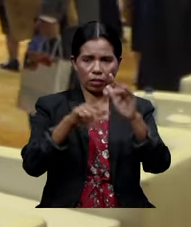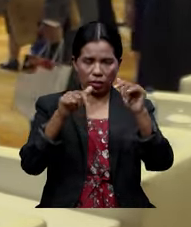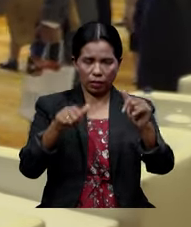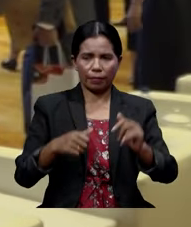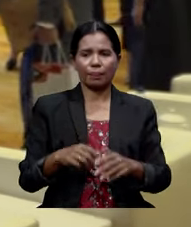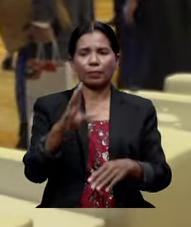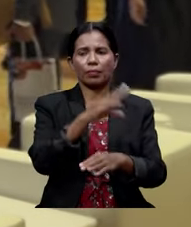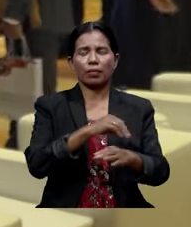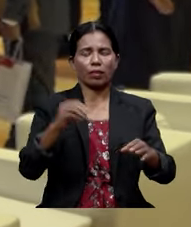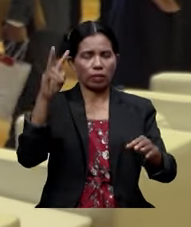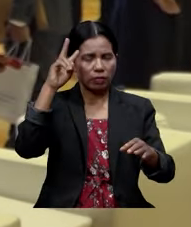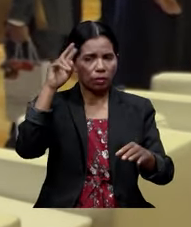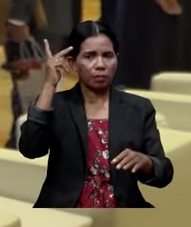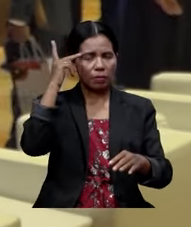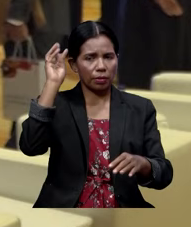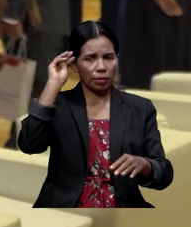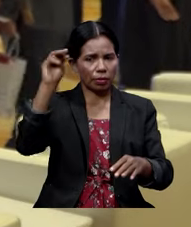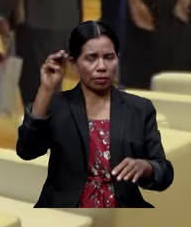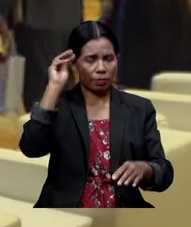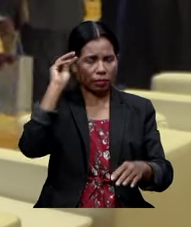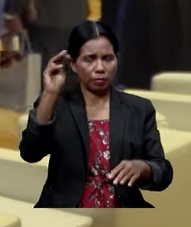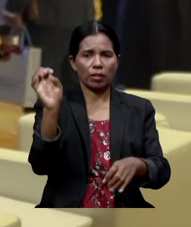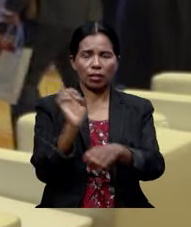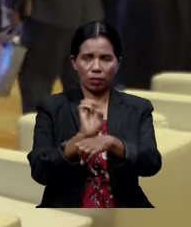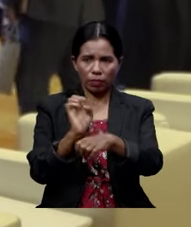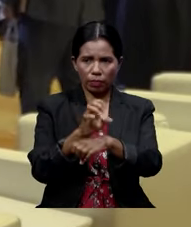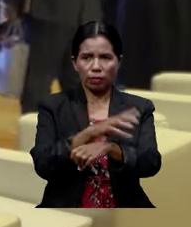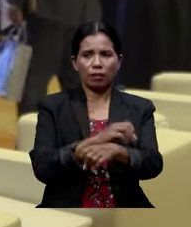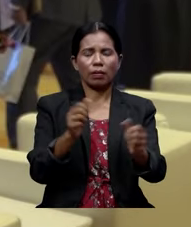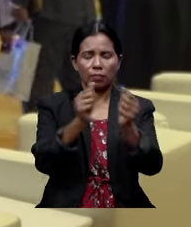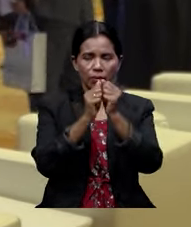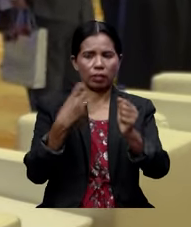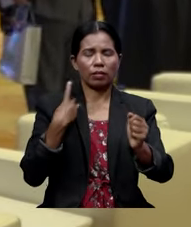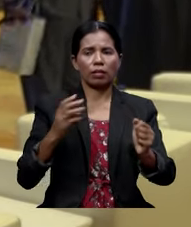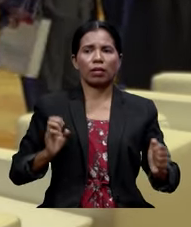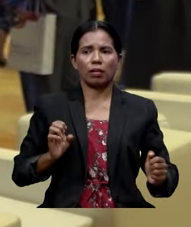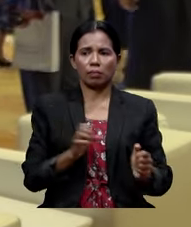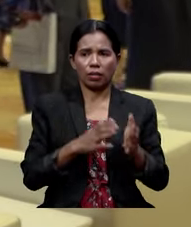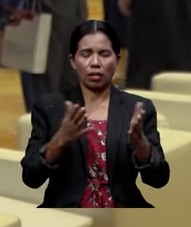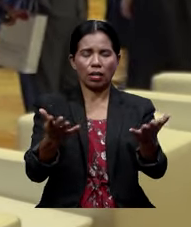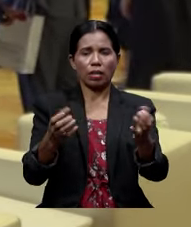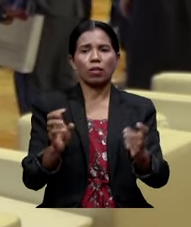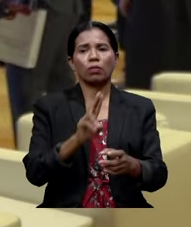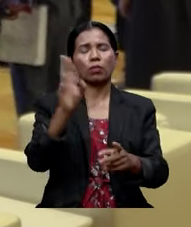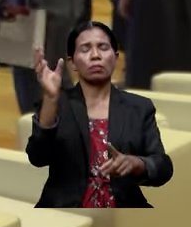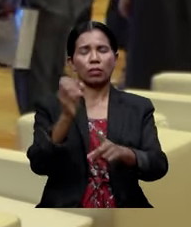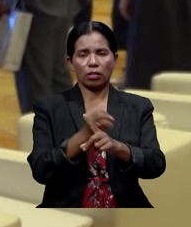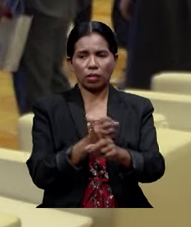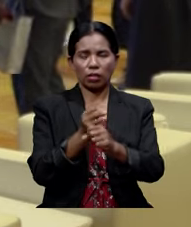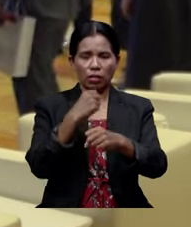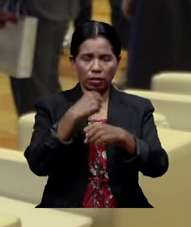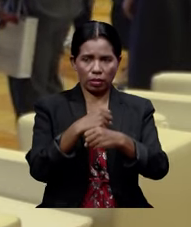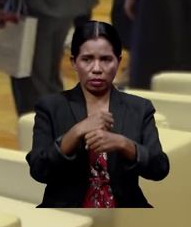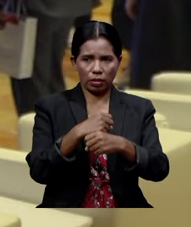ser vice-primeiro-ministro, na verdade, somos ministro de Correlações Econômicos. Vamos ter que ter embaixada, a cara que aproveita a oportunidade, a tu realiza